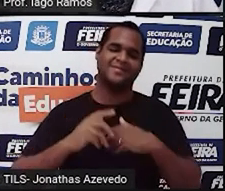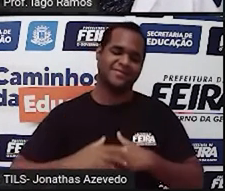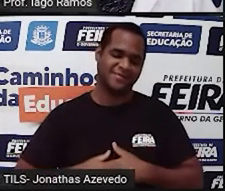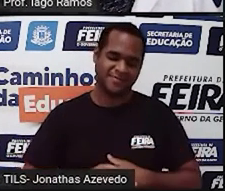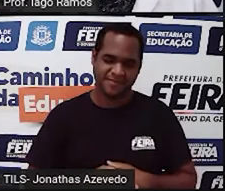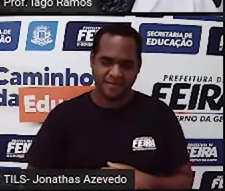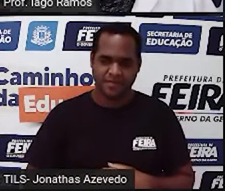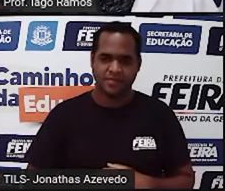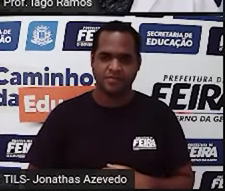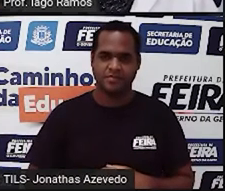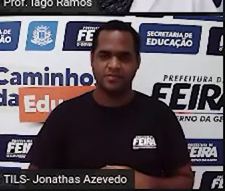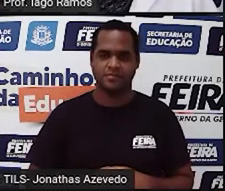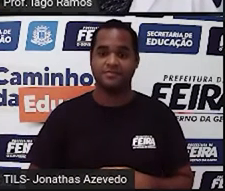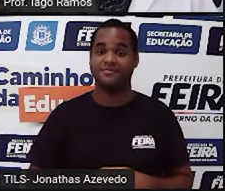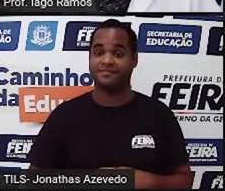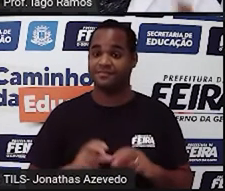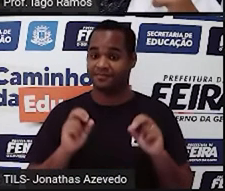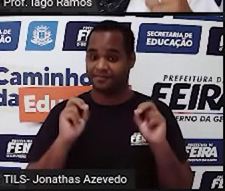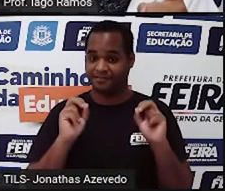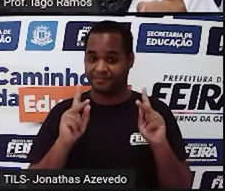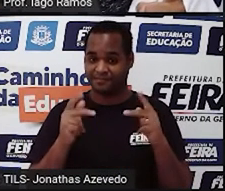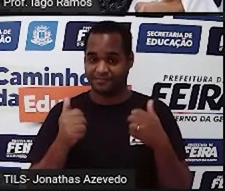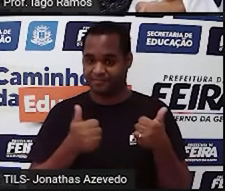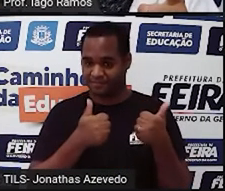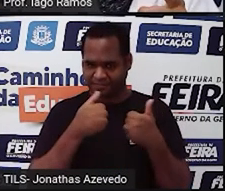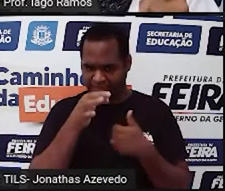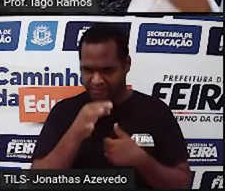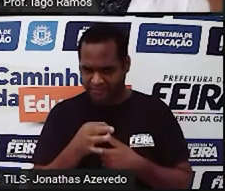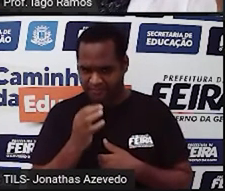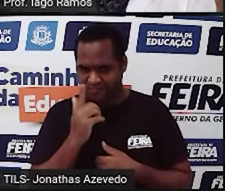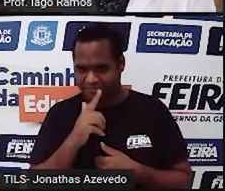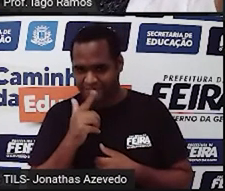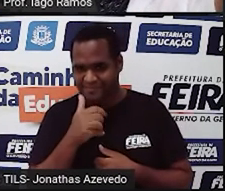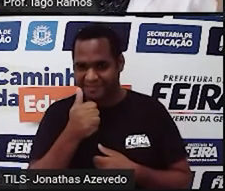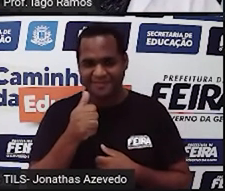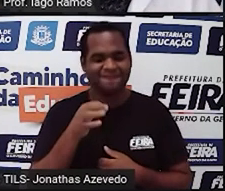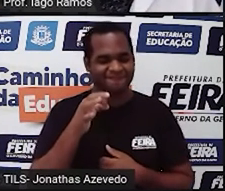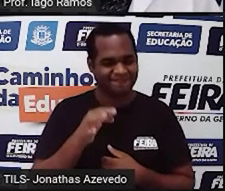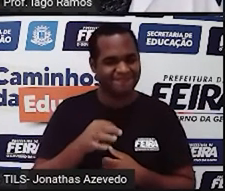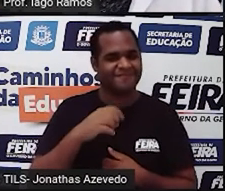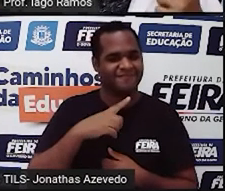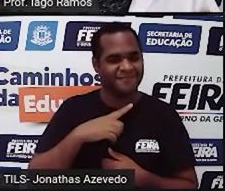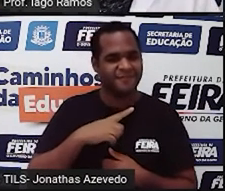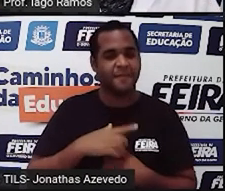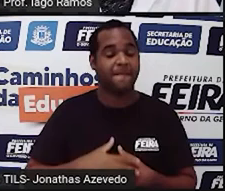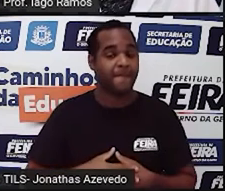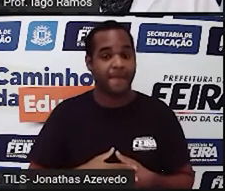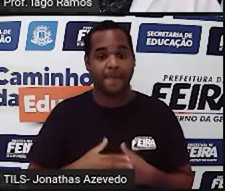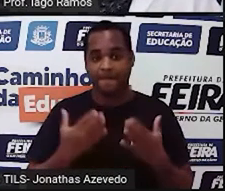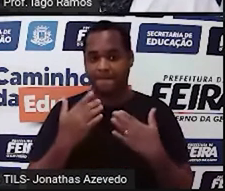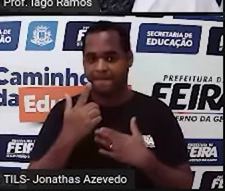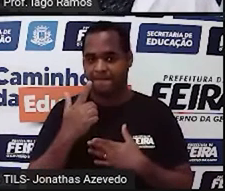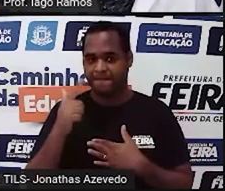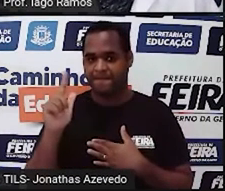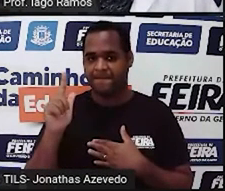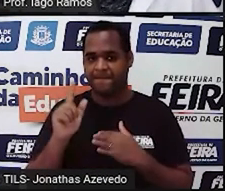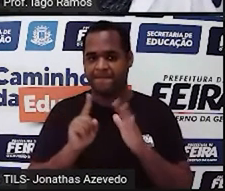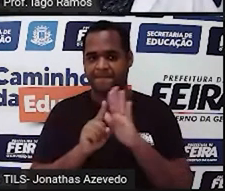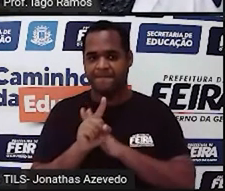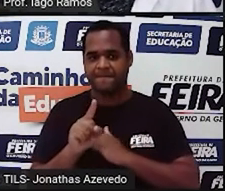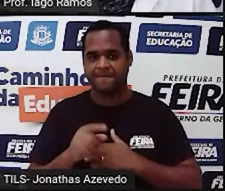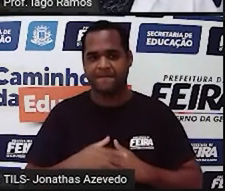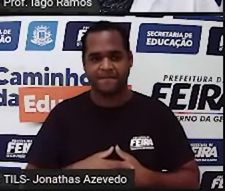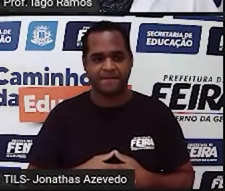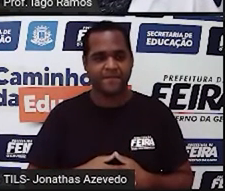eu 6,9 belezinha acertou Essa eu tenho certeza que sim vamos para uma próxima